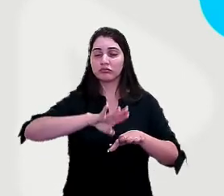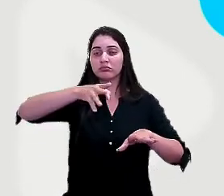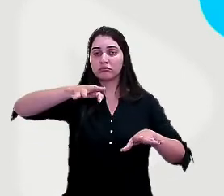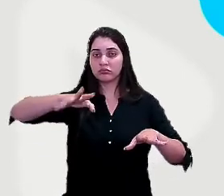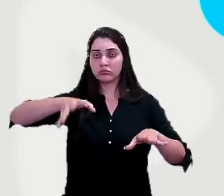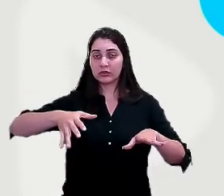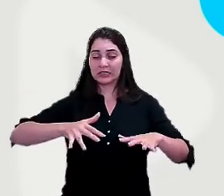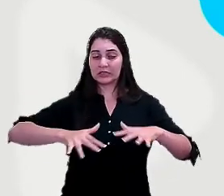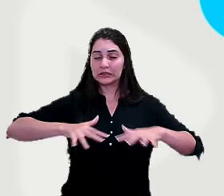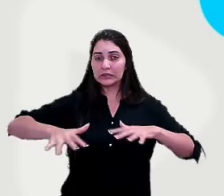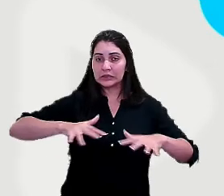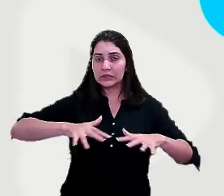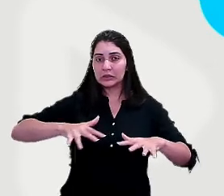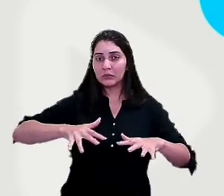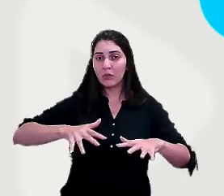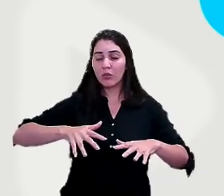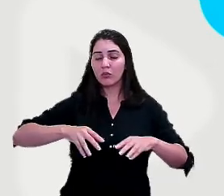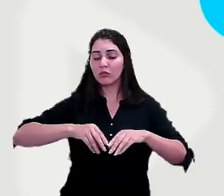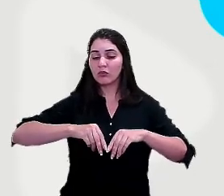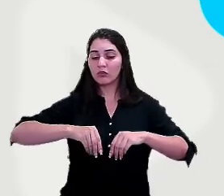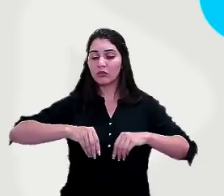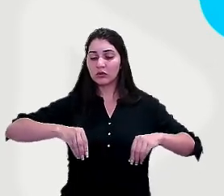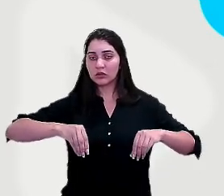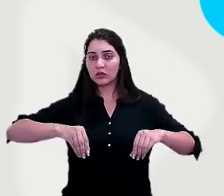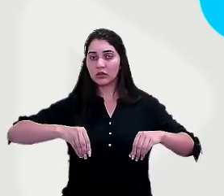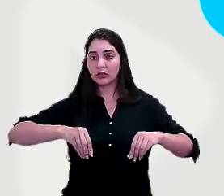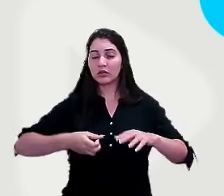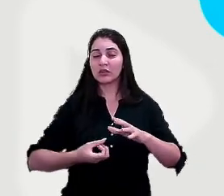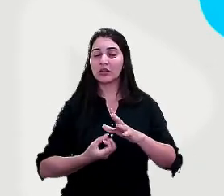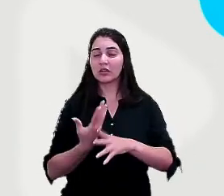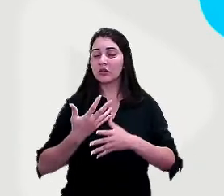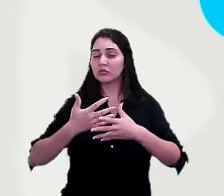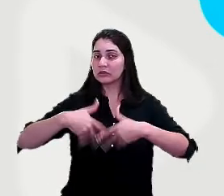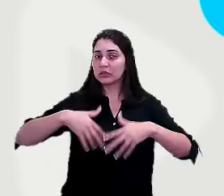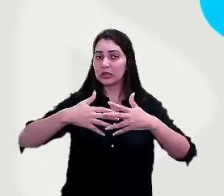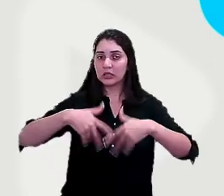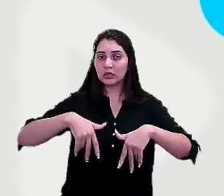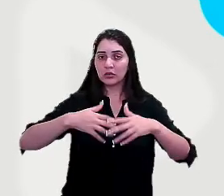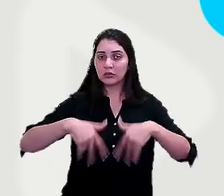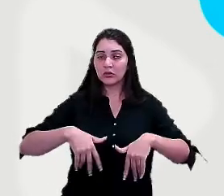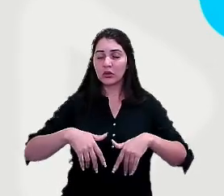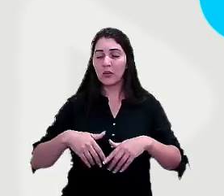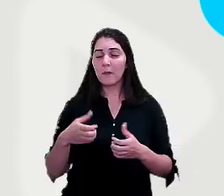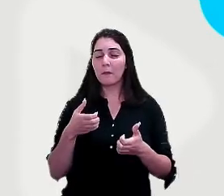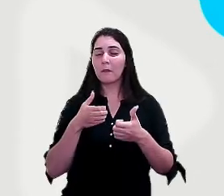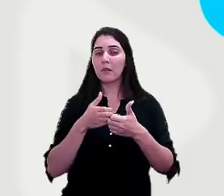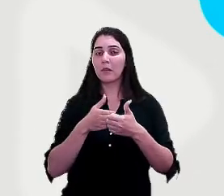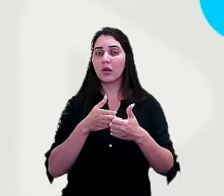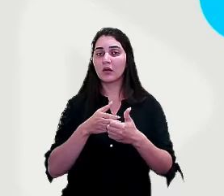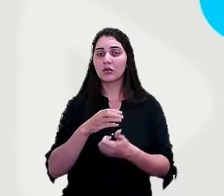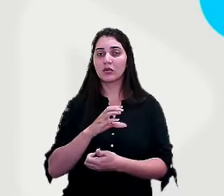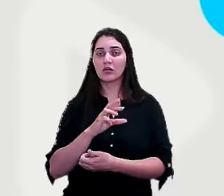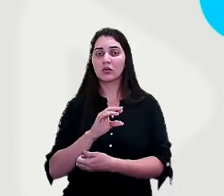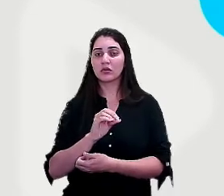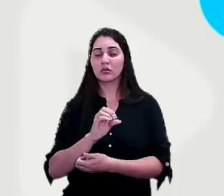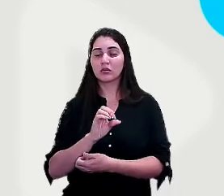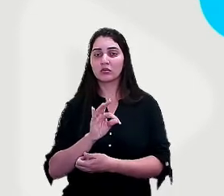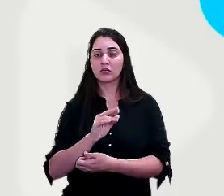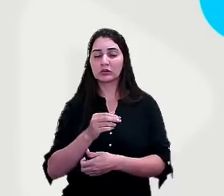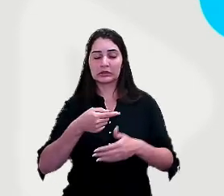da superfície terrestre produzido por forças naturais situadas no interior da crosta terrestre e a profundidades